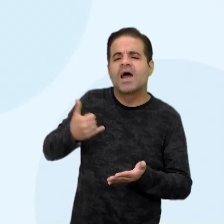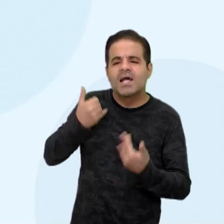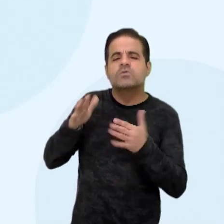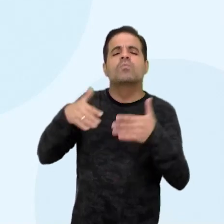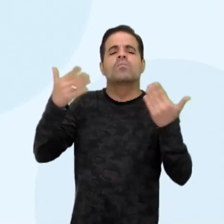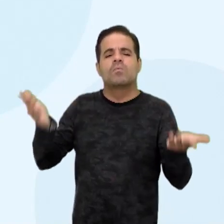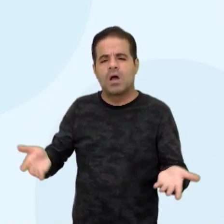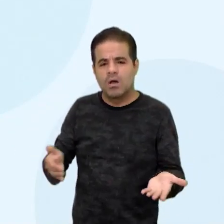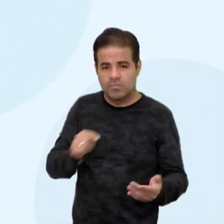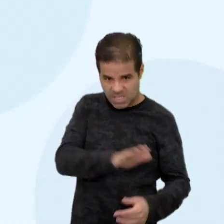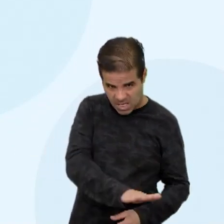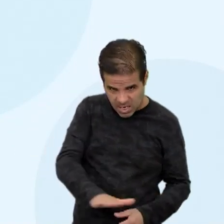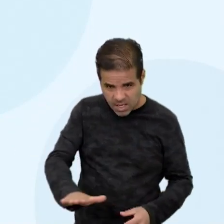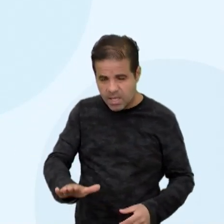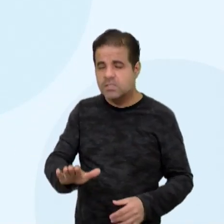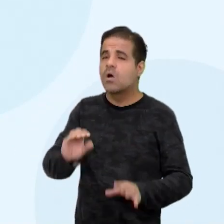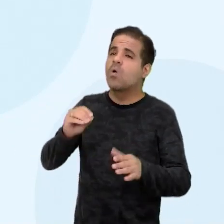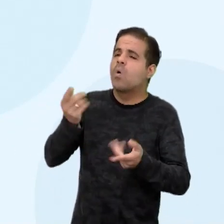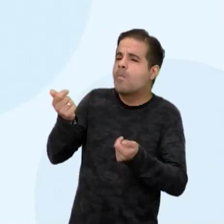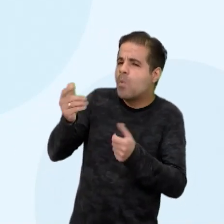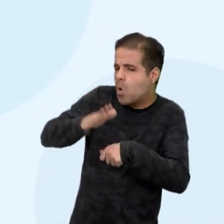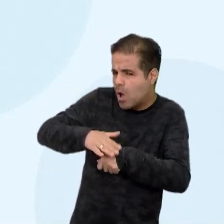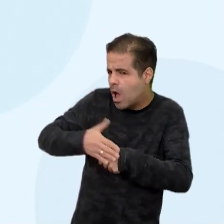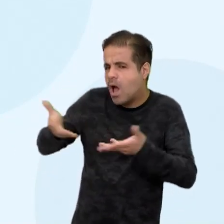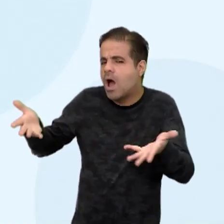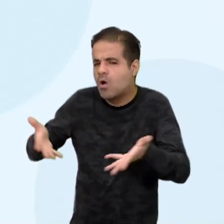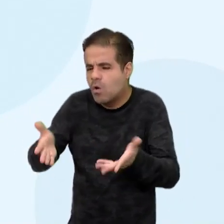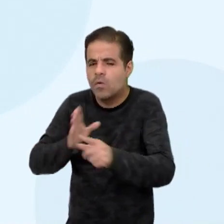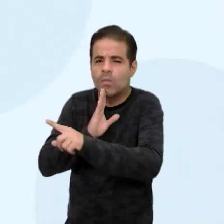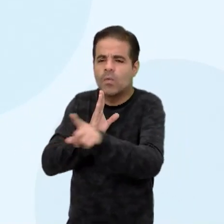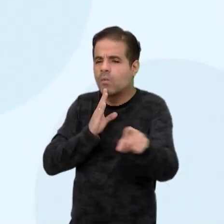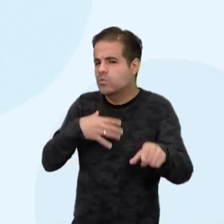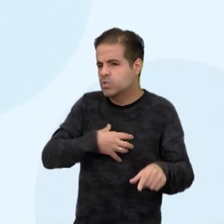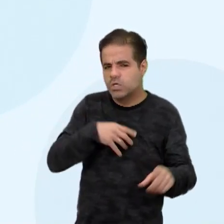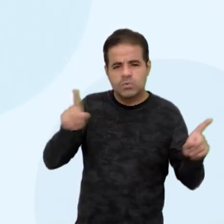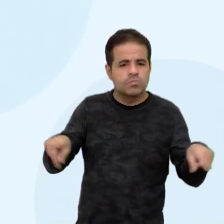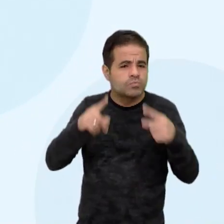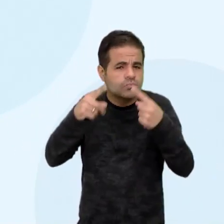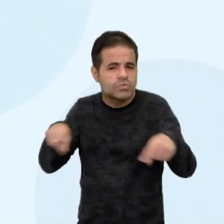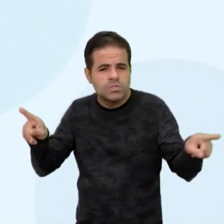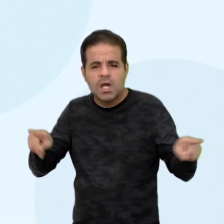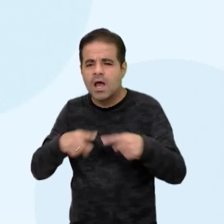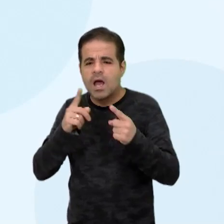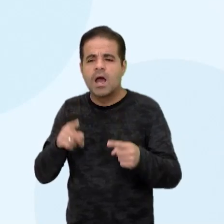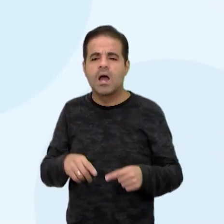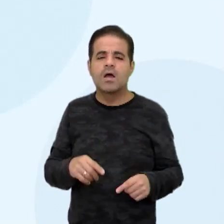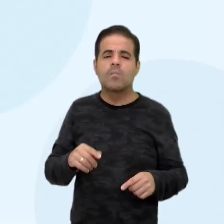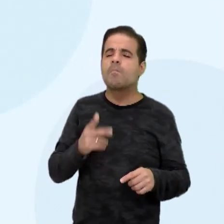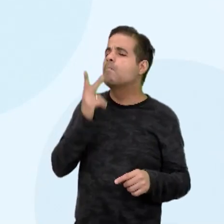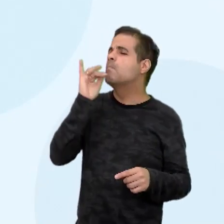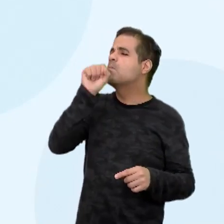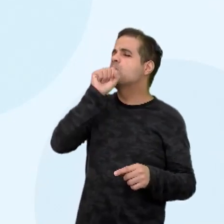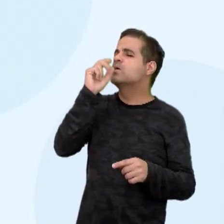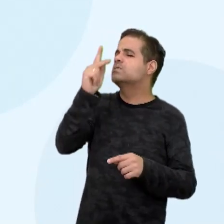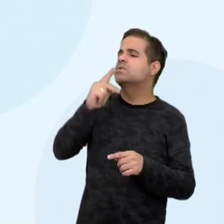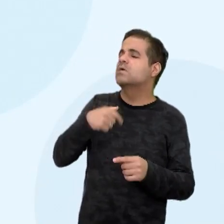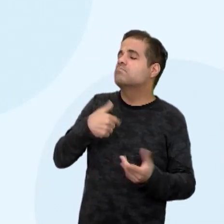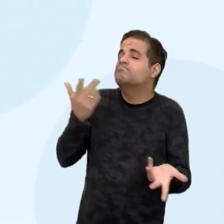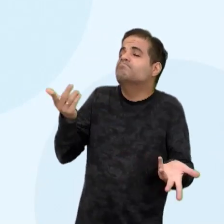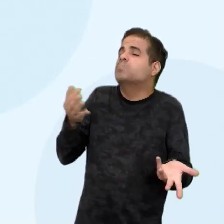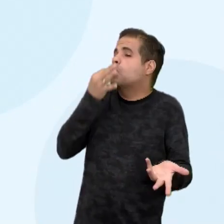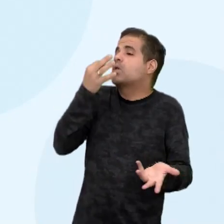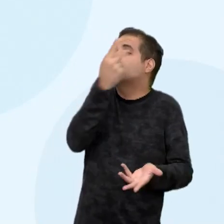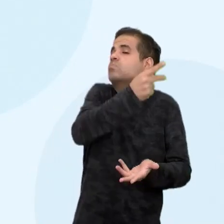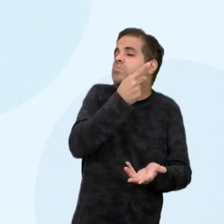era criança ou foi há pouco tempo? Você conheceu agora um estilo musical, né? O que seus pais acham desse gosto que você